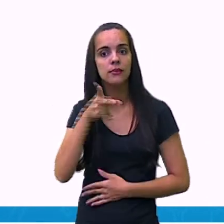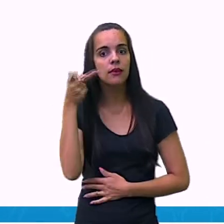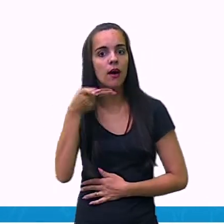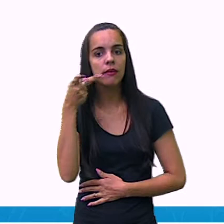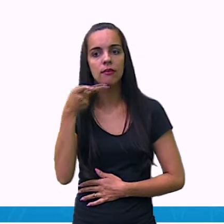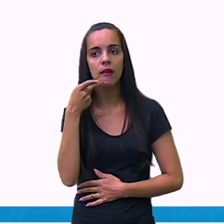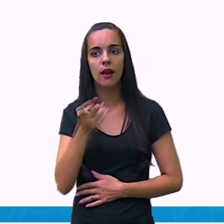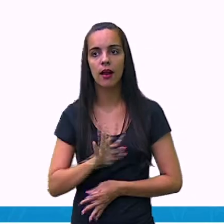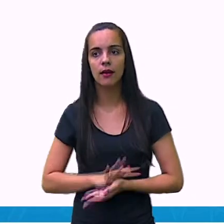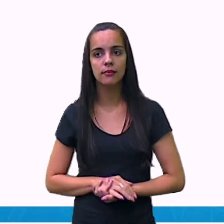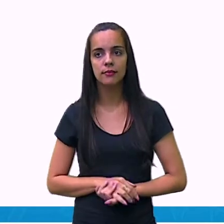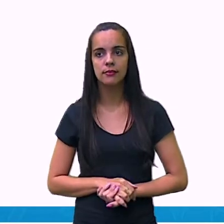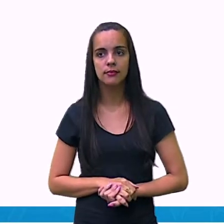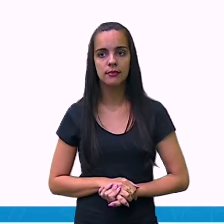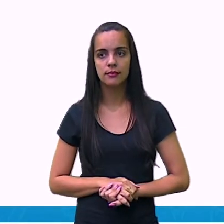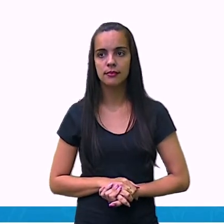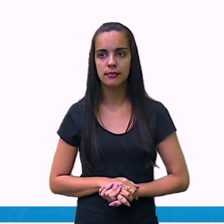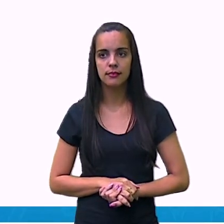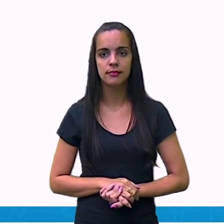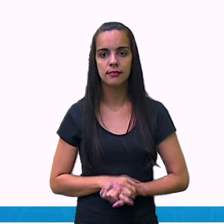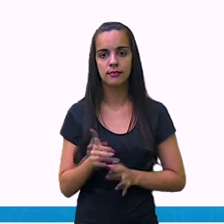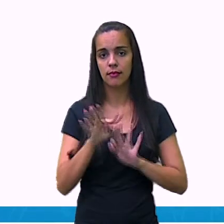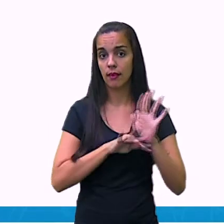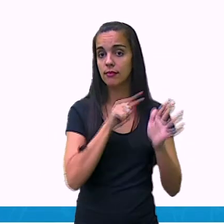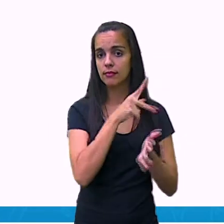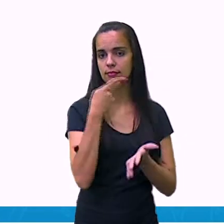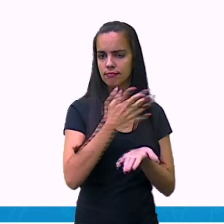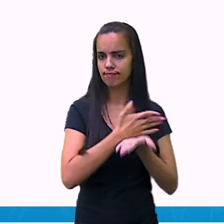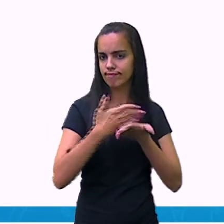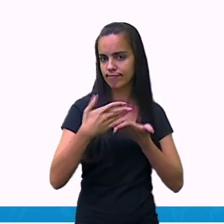falar. Foi o fato estranho do texto.